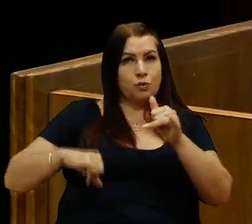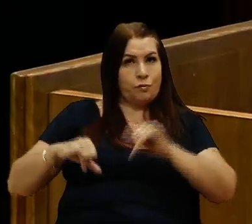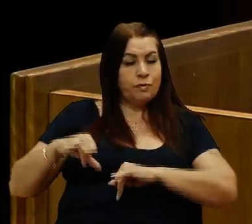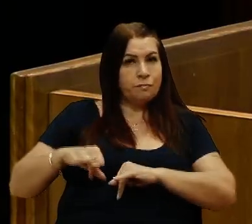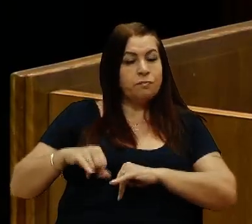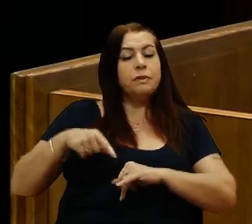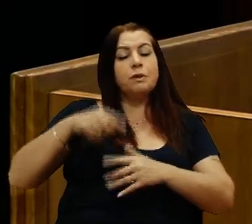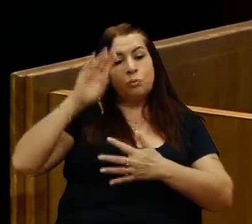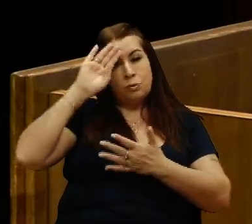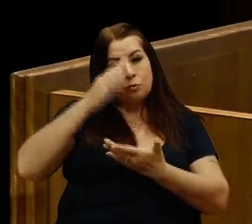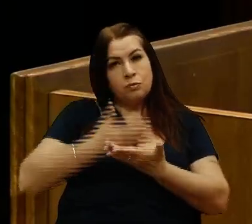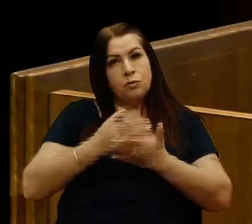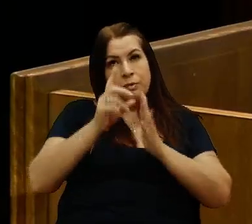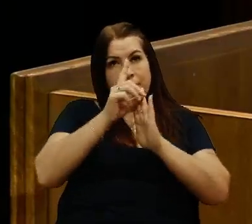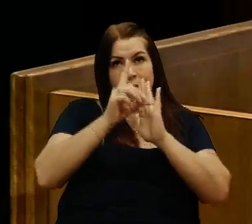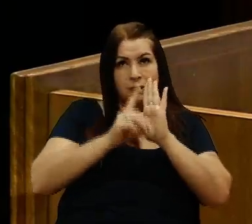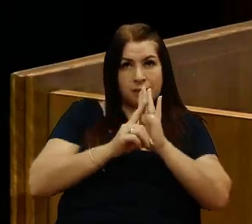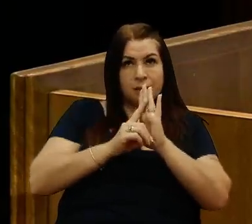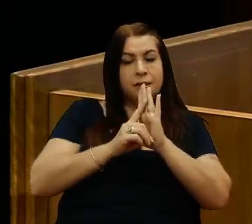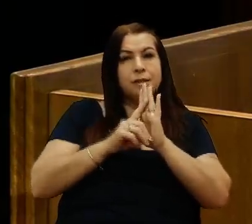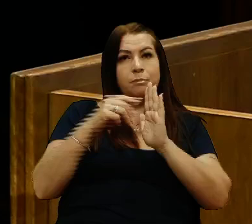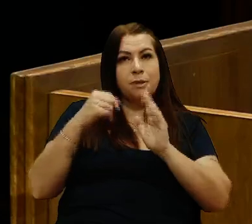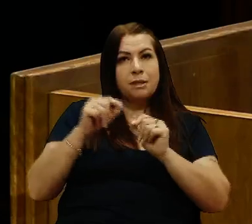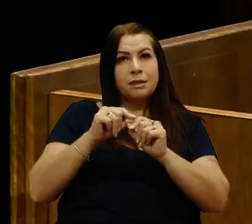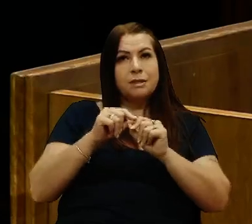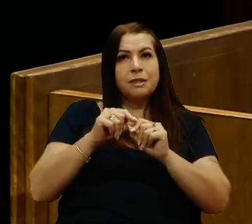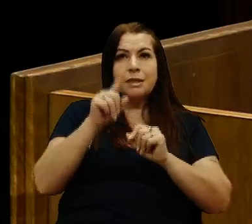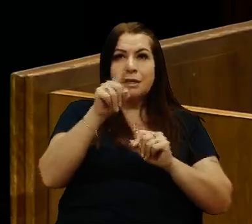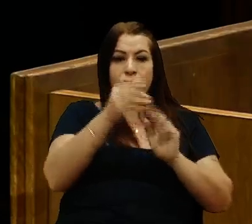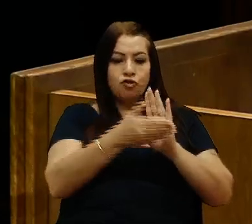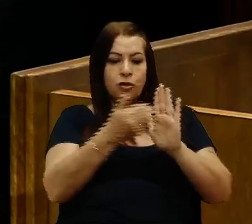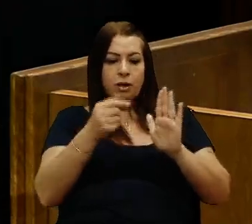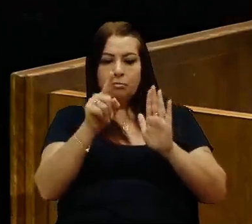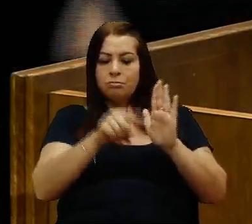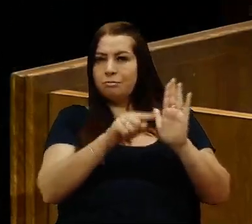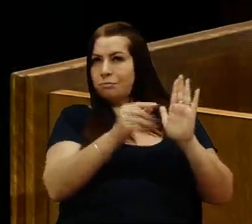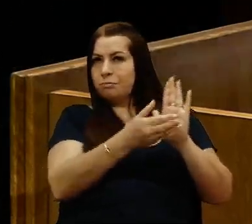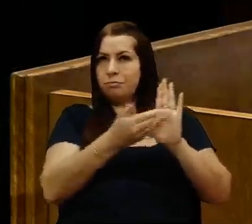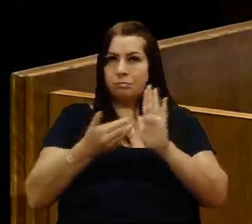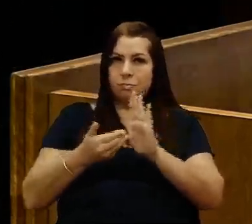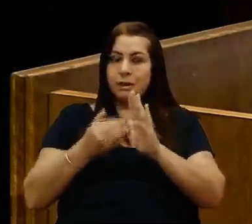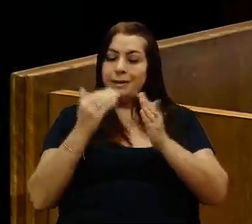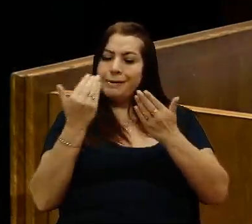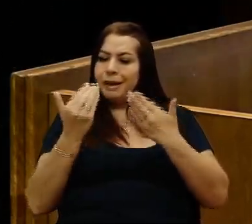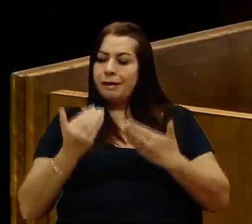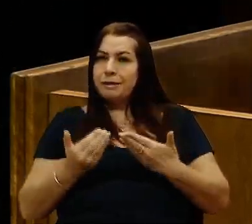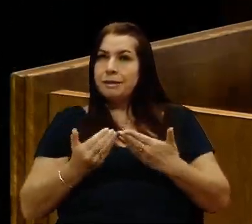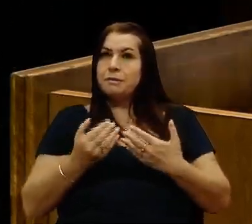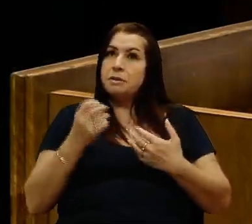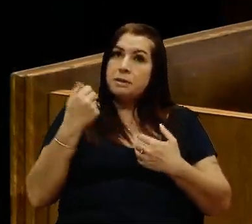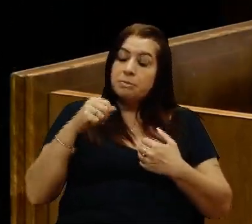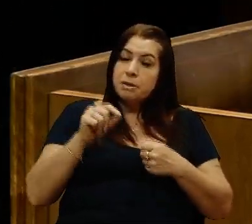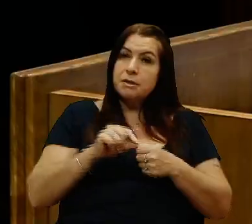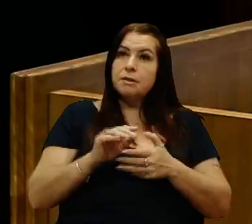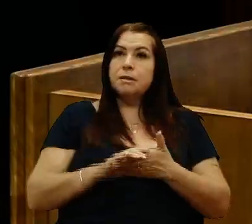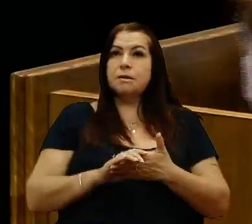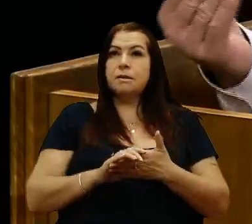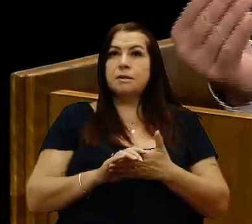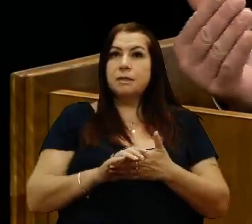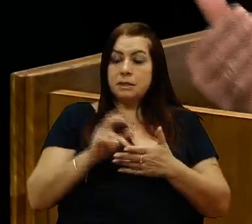esse decreto ele deve ser revogado, ele deve ser analisado e, se preciso for, se